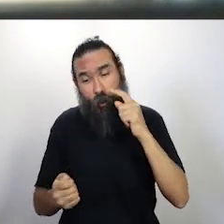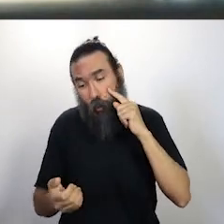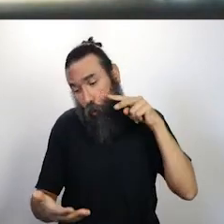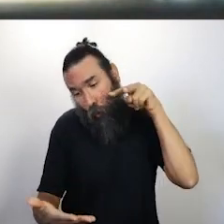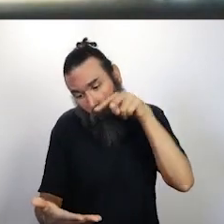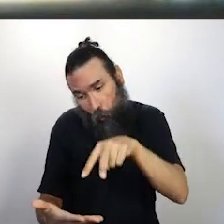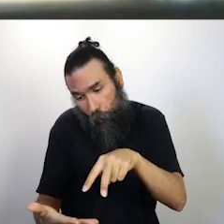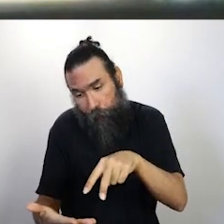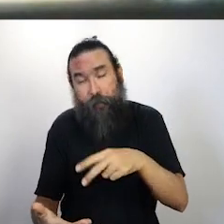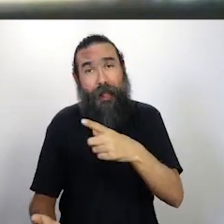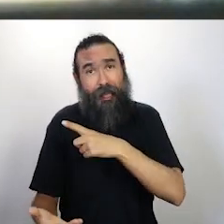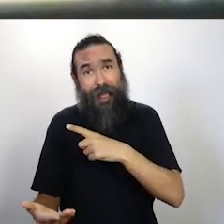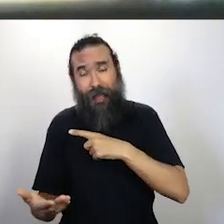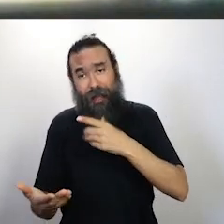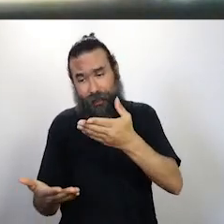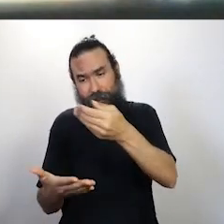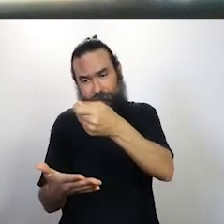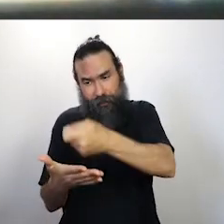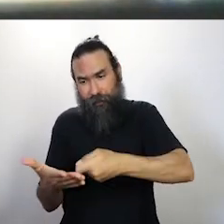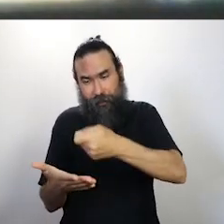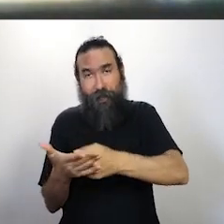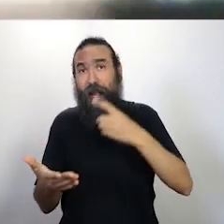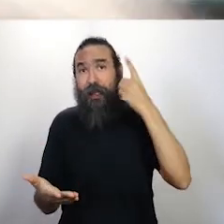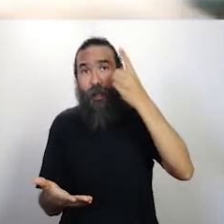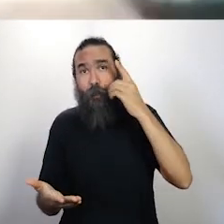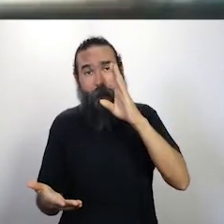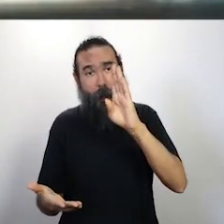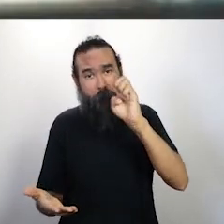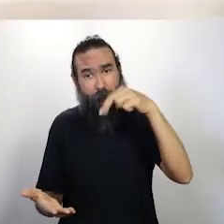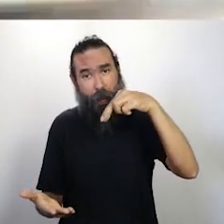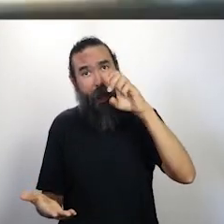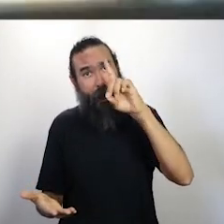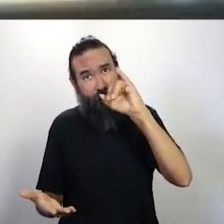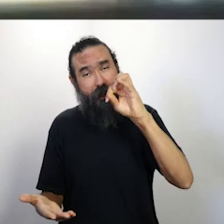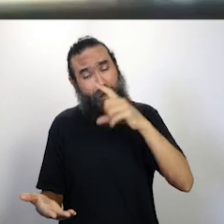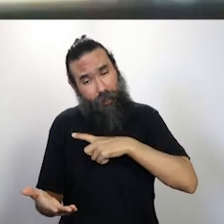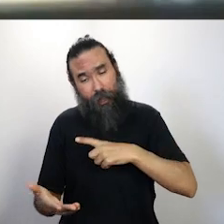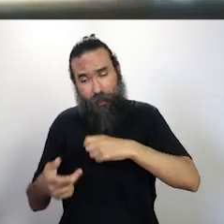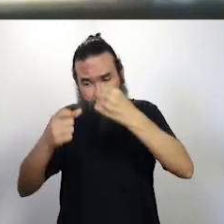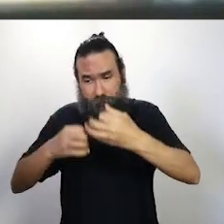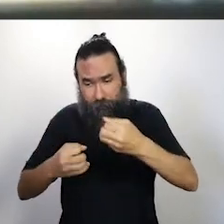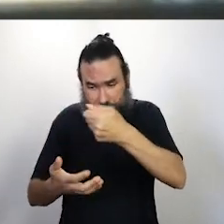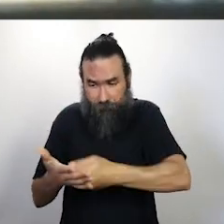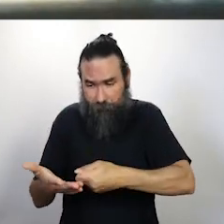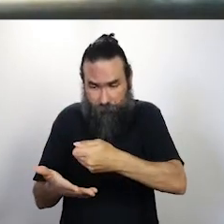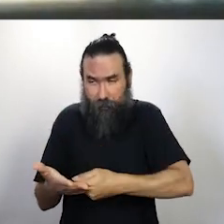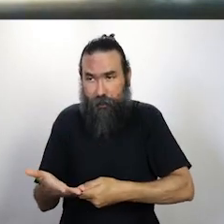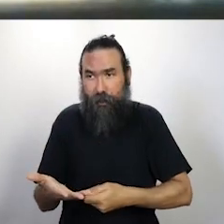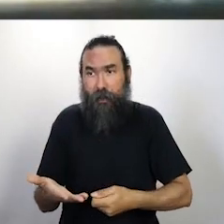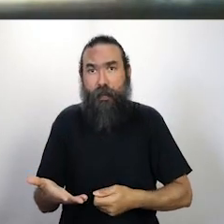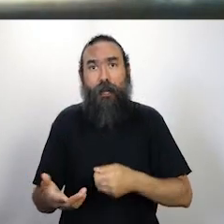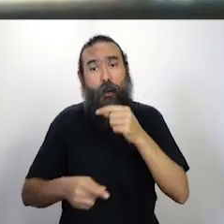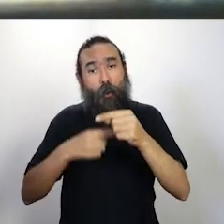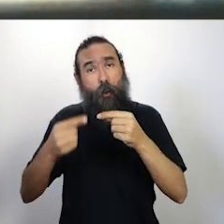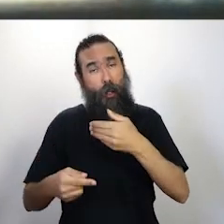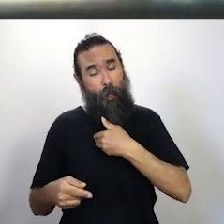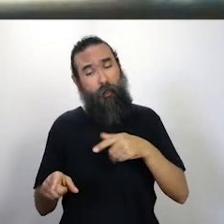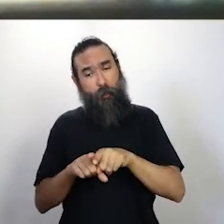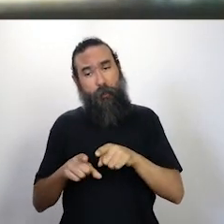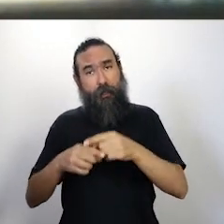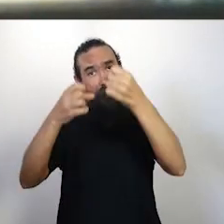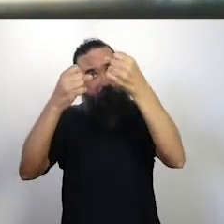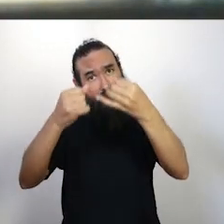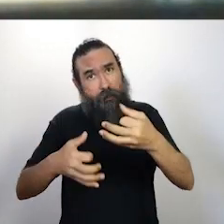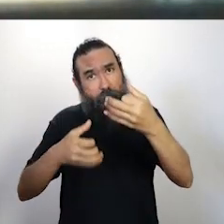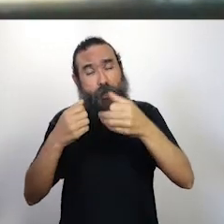na página da Bené mas eu posso publicar para vocês aqui porque ali inclusive eu explico alguns pontos referente à